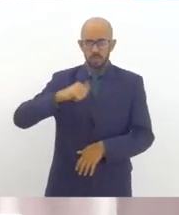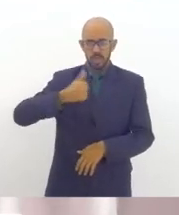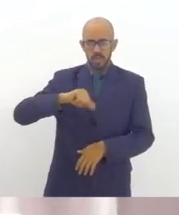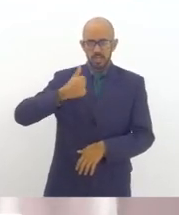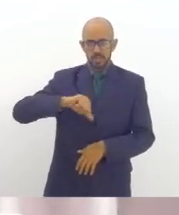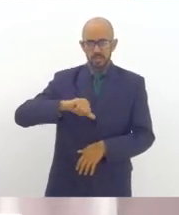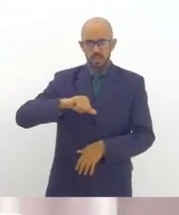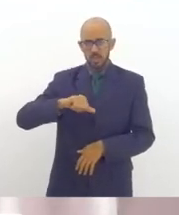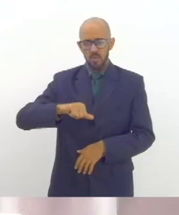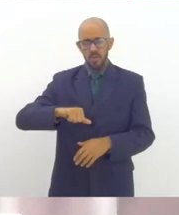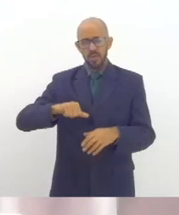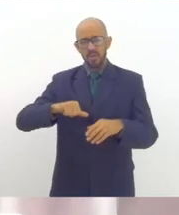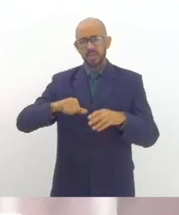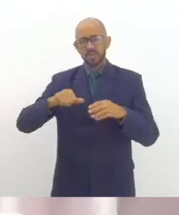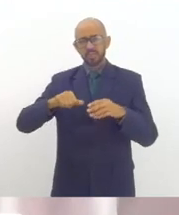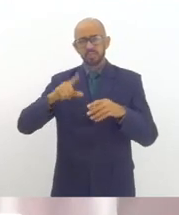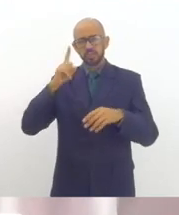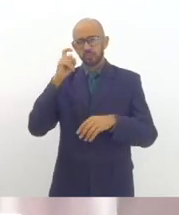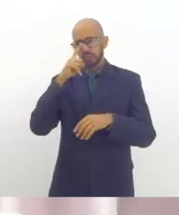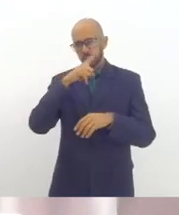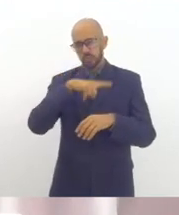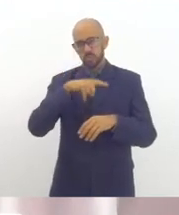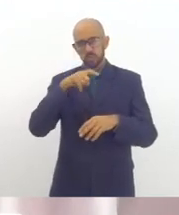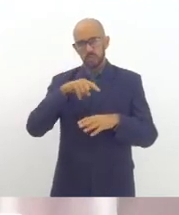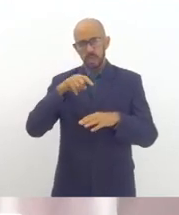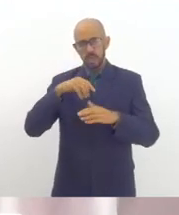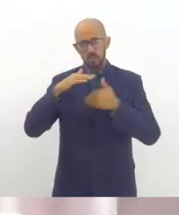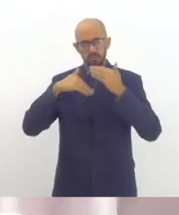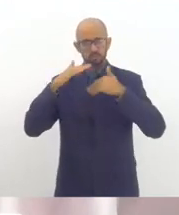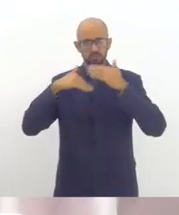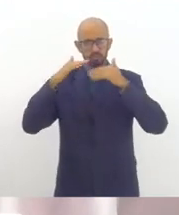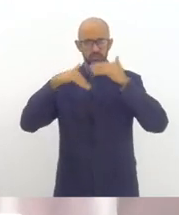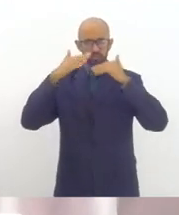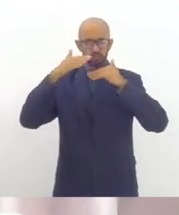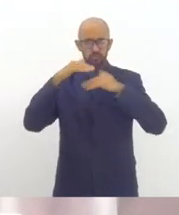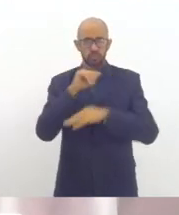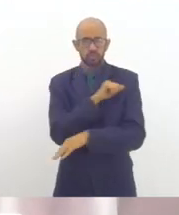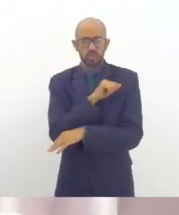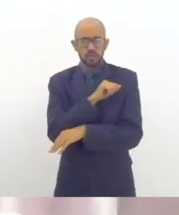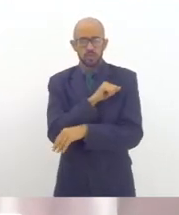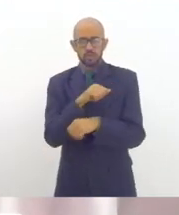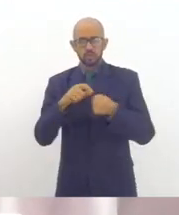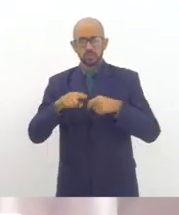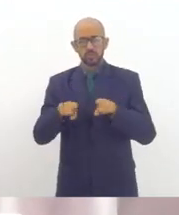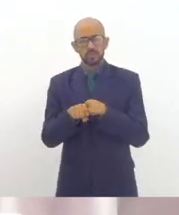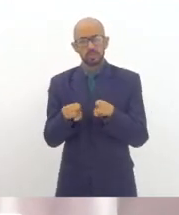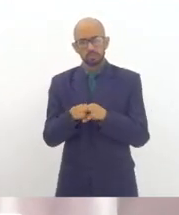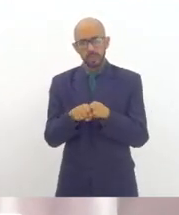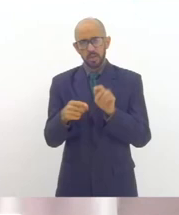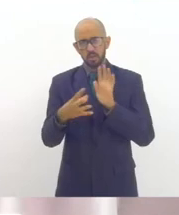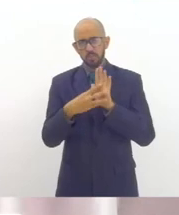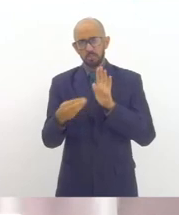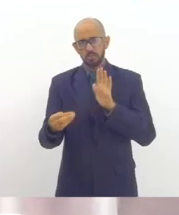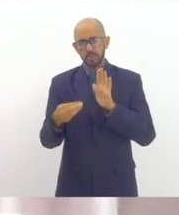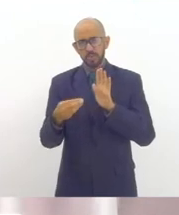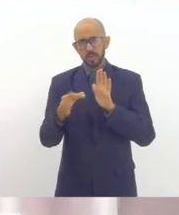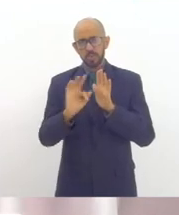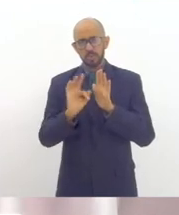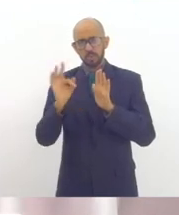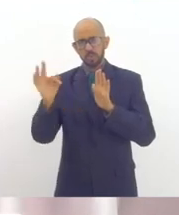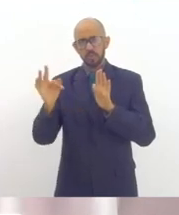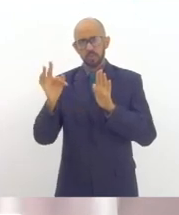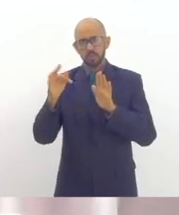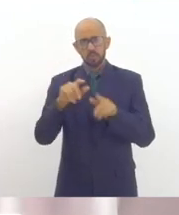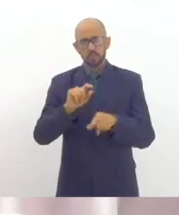empobrecem e aligeiram a formação dos nossos estudantes, além de reproduzir perspectivas que